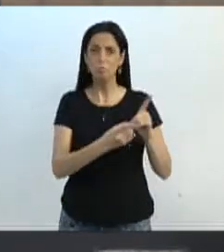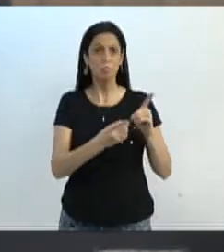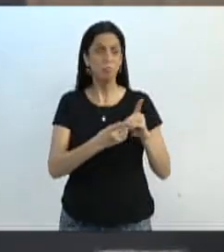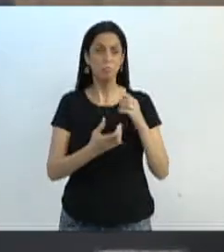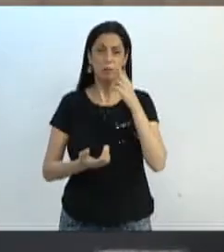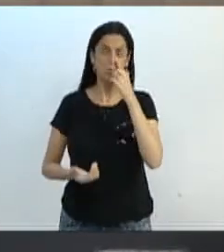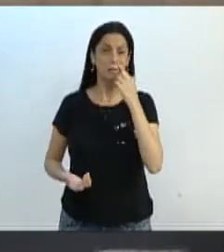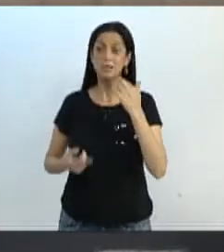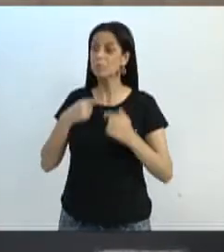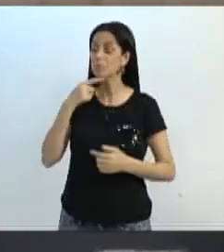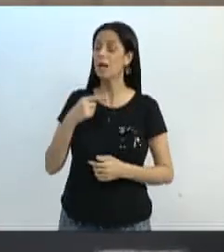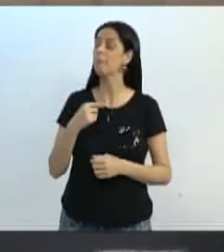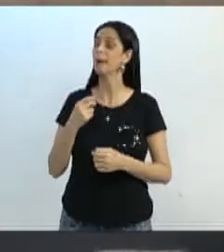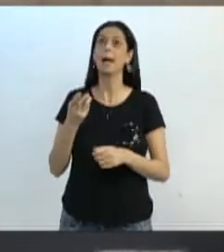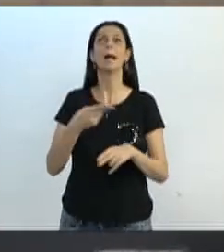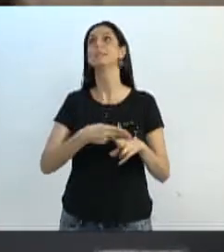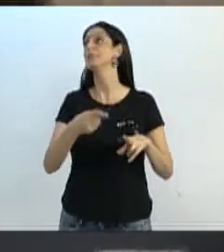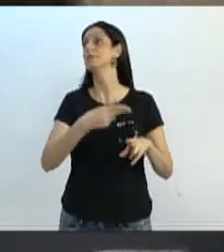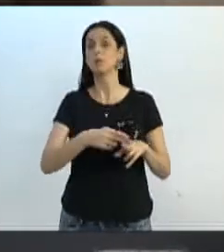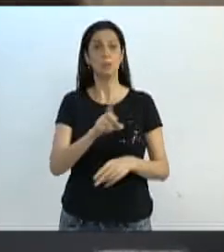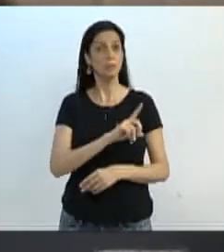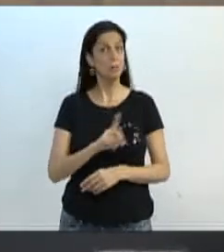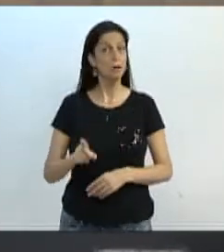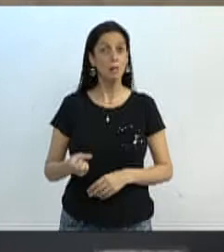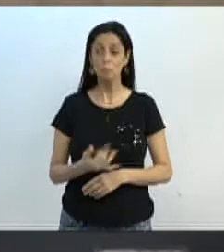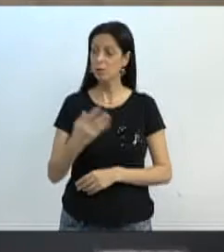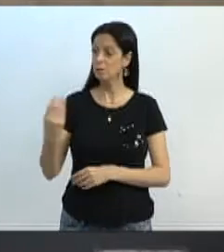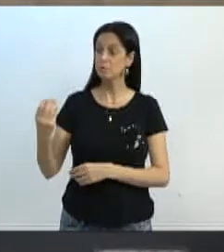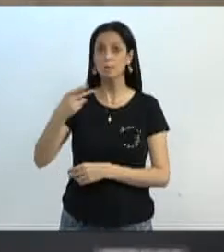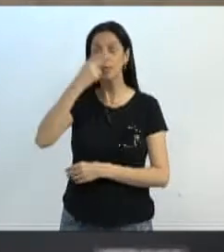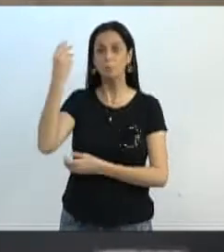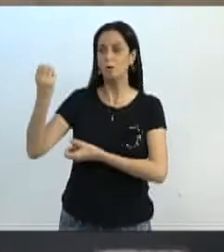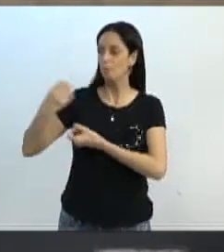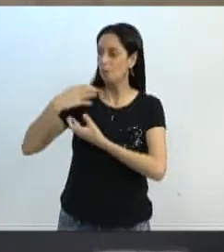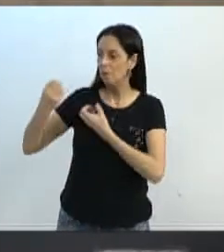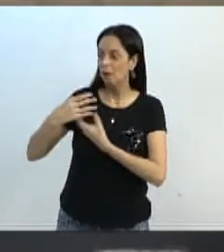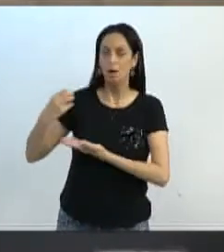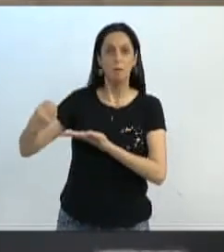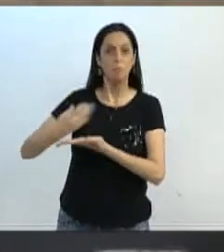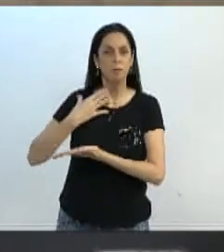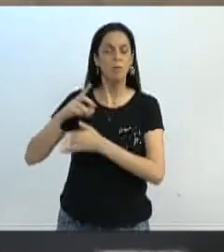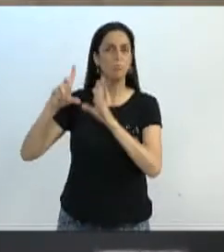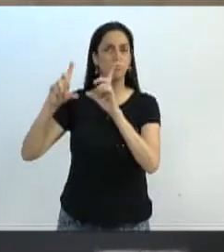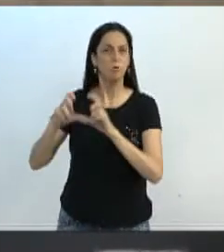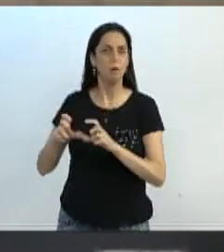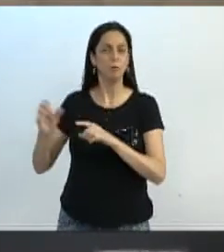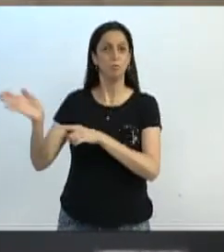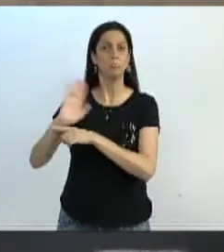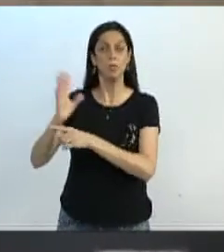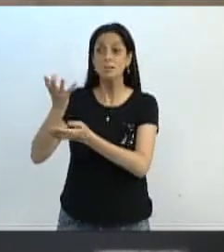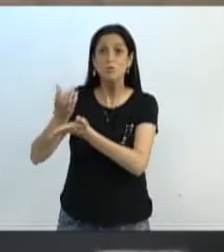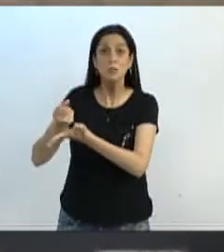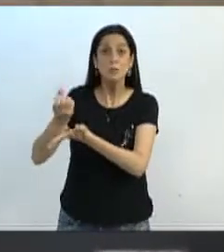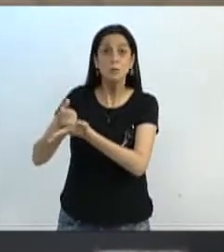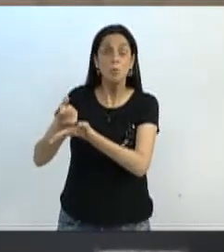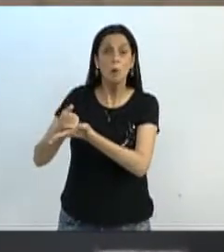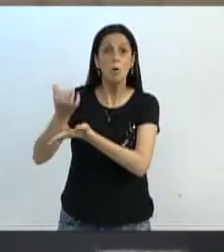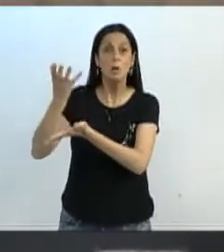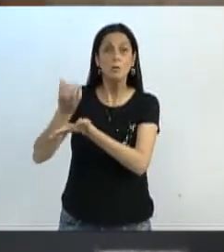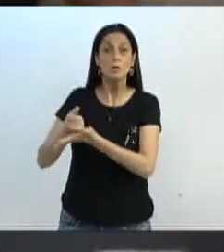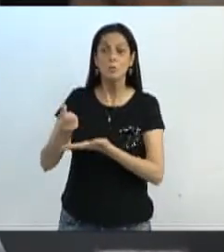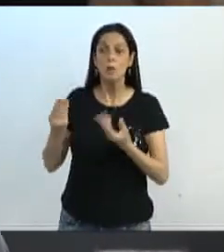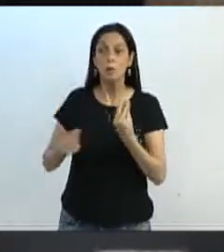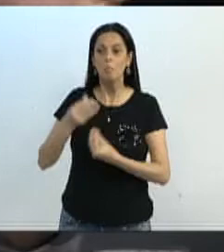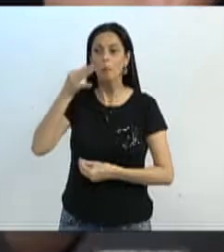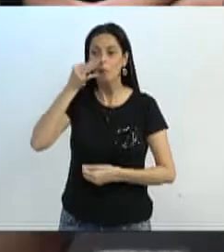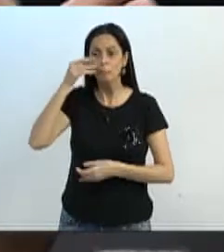tapar o sol com a peneira. Não para de chegar as reclamações, vídeos, imagens, fotos, registros da situação atual do